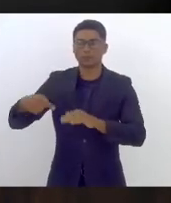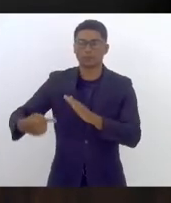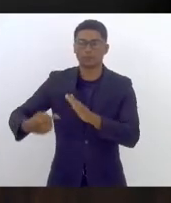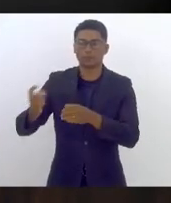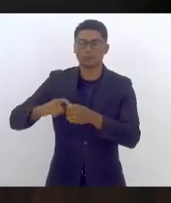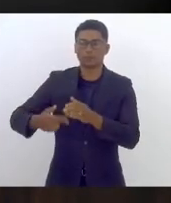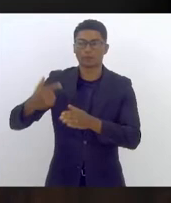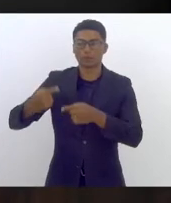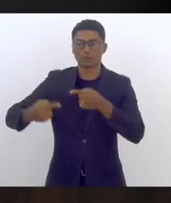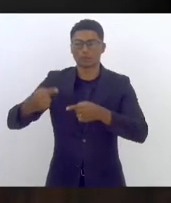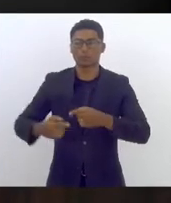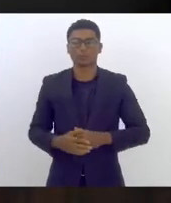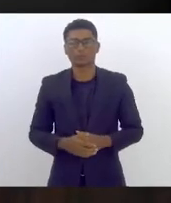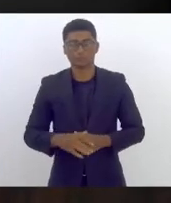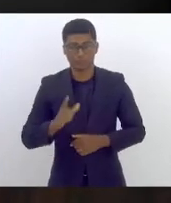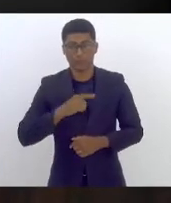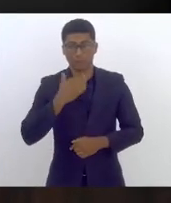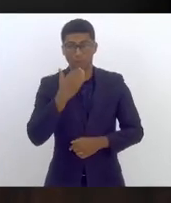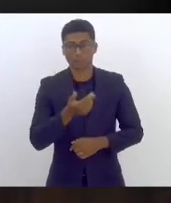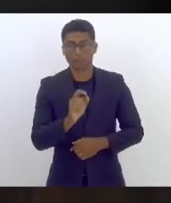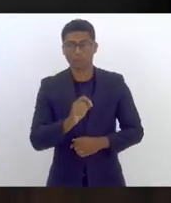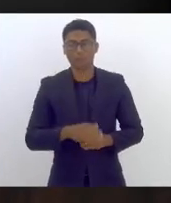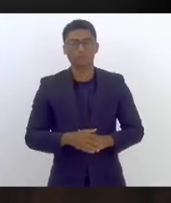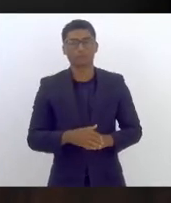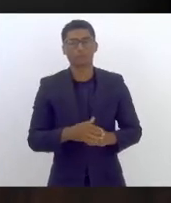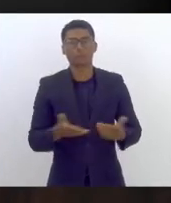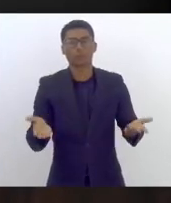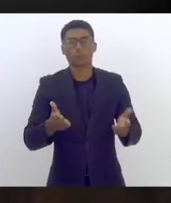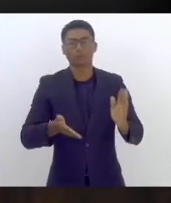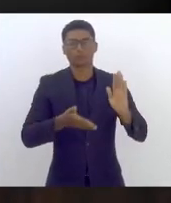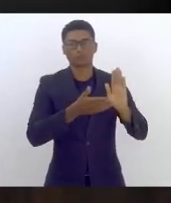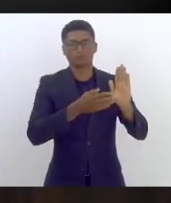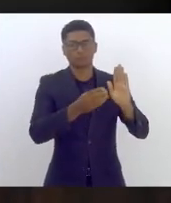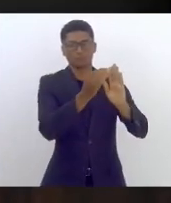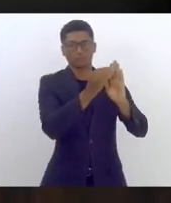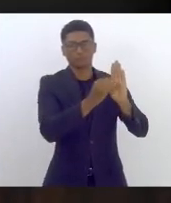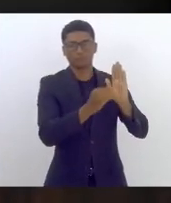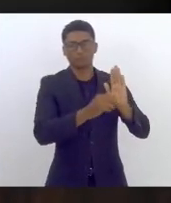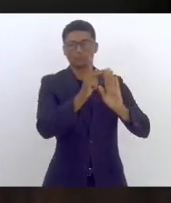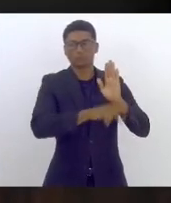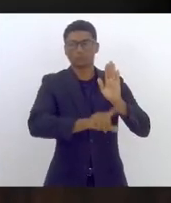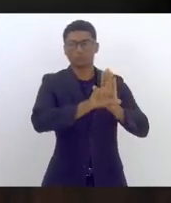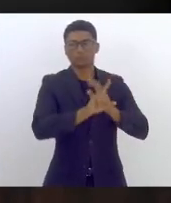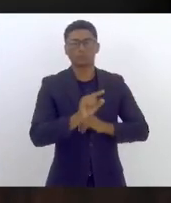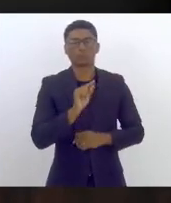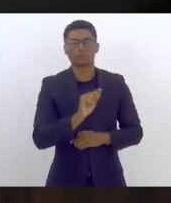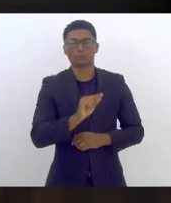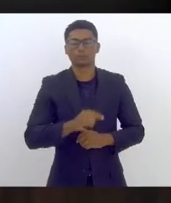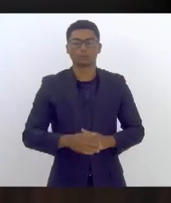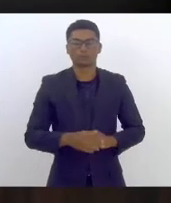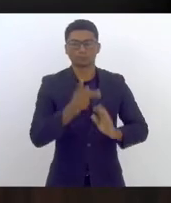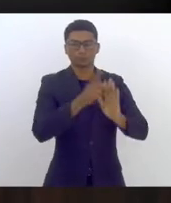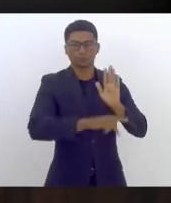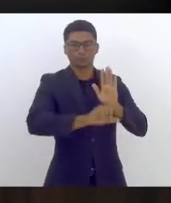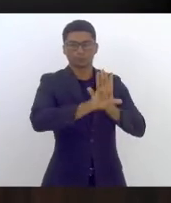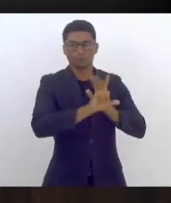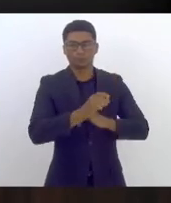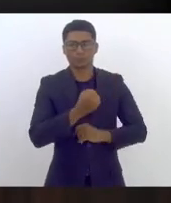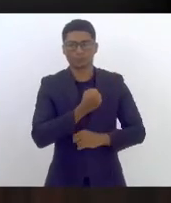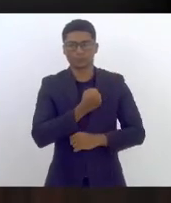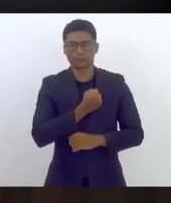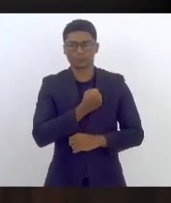A sobre a mesa requerimentos requer a inclusão na ordem do dia dos seguintes projetos projeto de lei